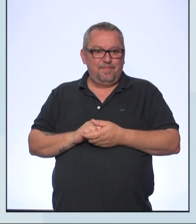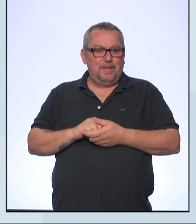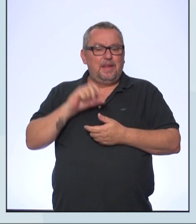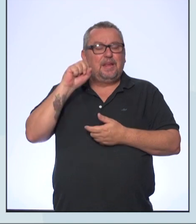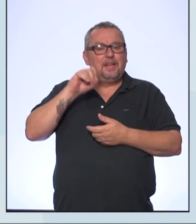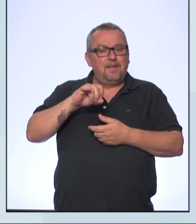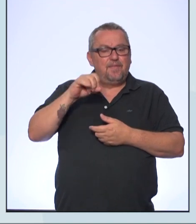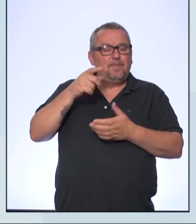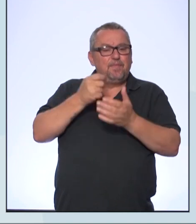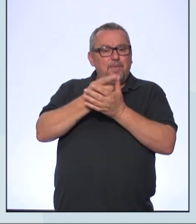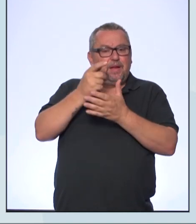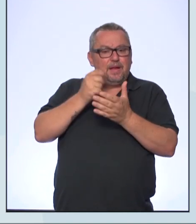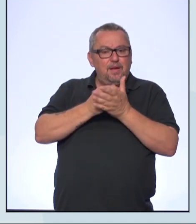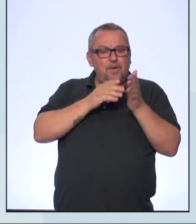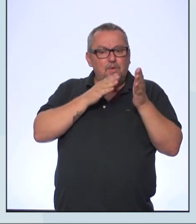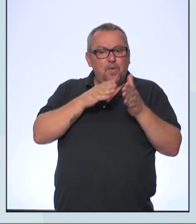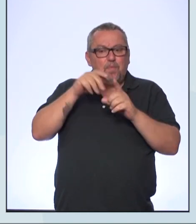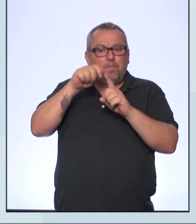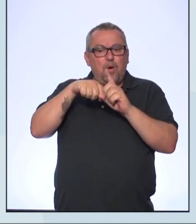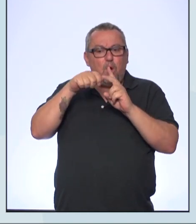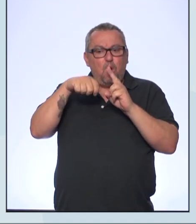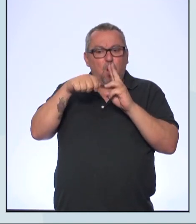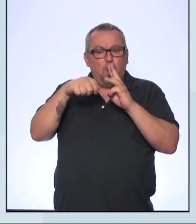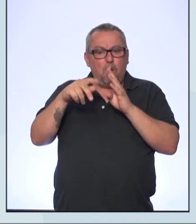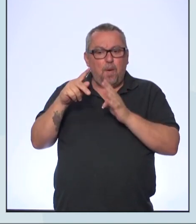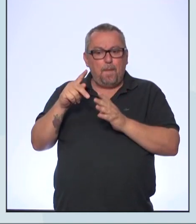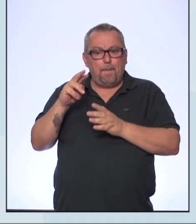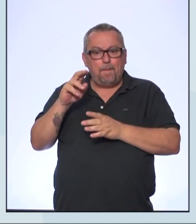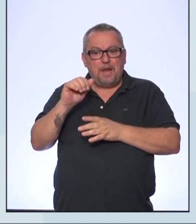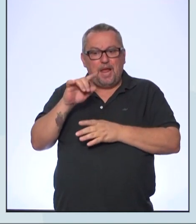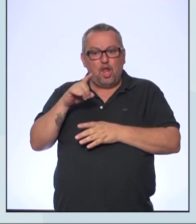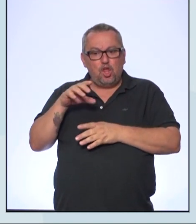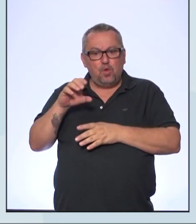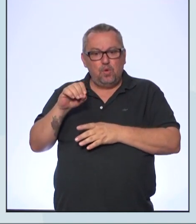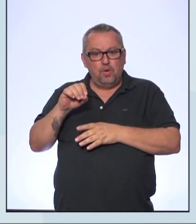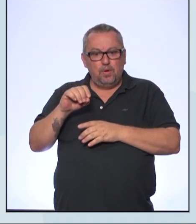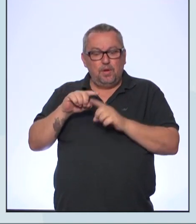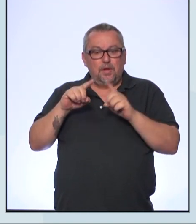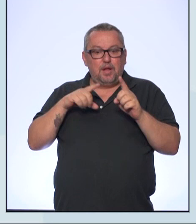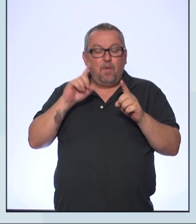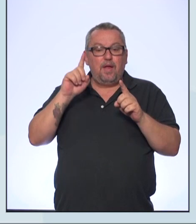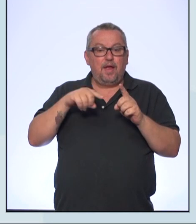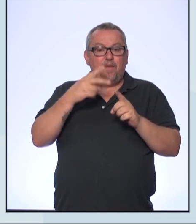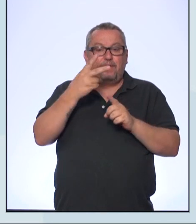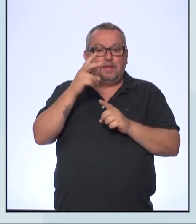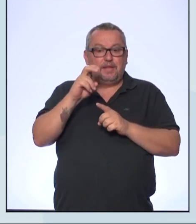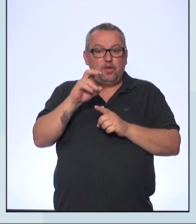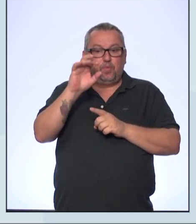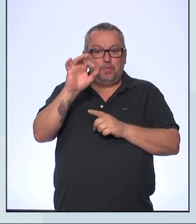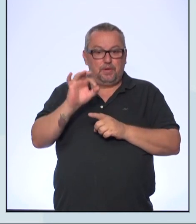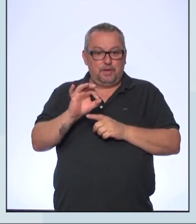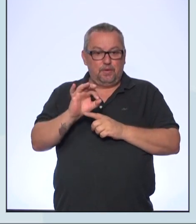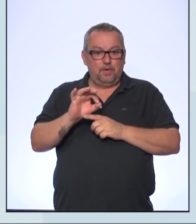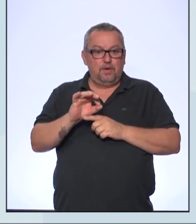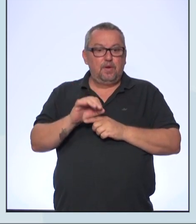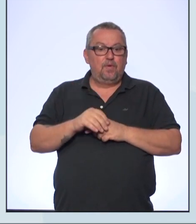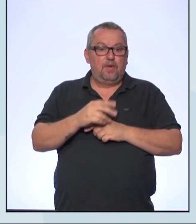se for na forma prazo? Na forma prazo, o desconto é menor, é 25%. Então eu vou